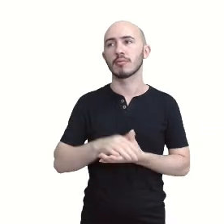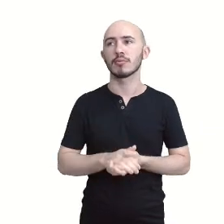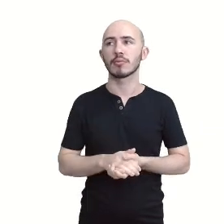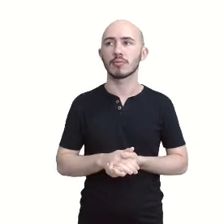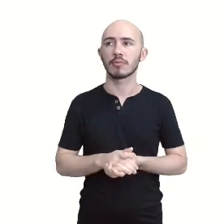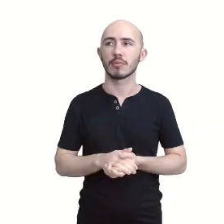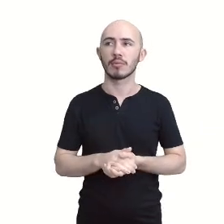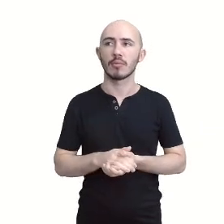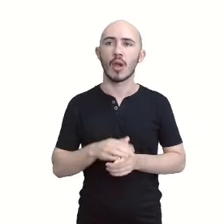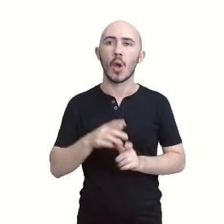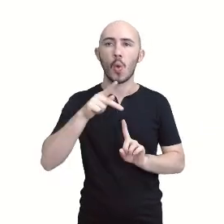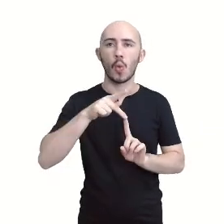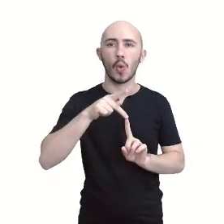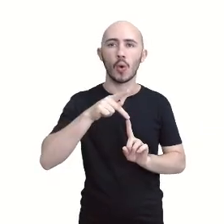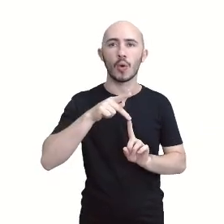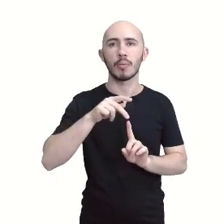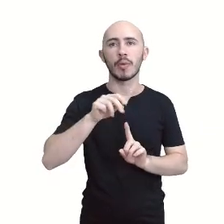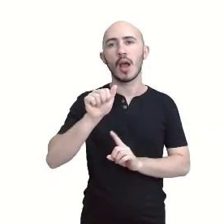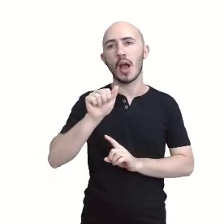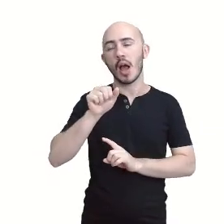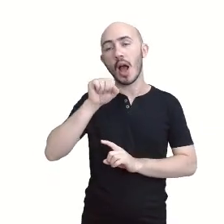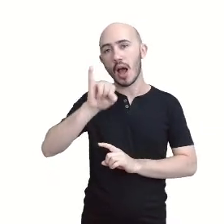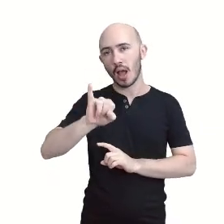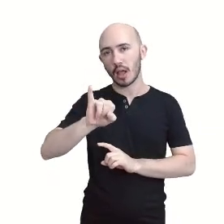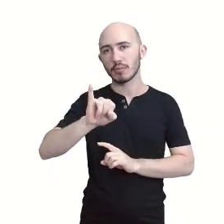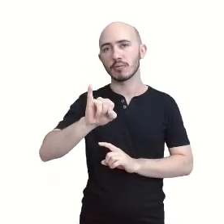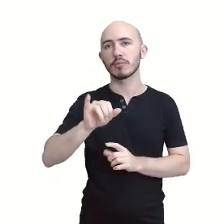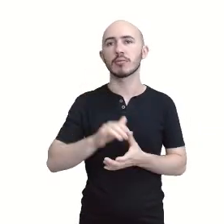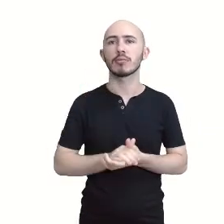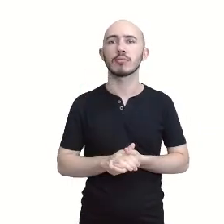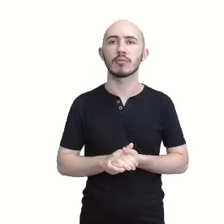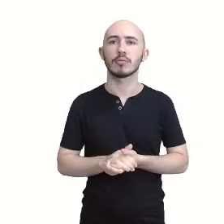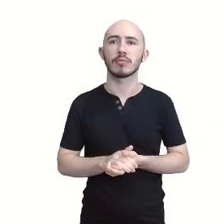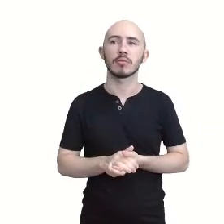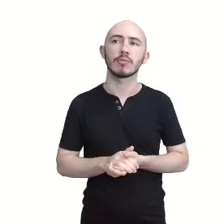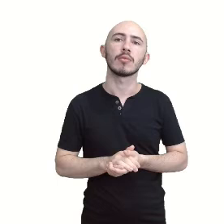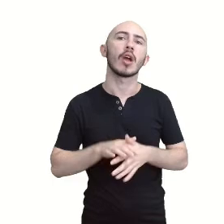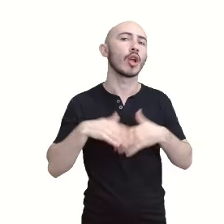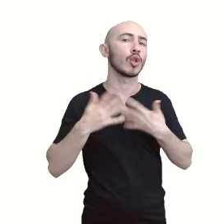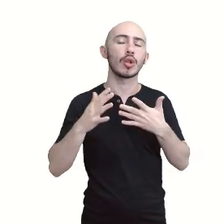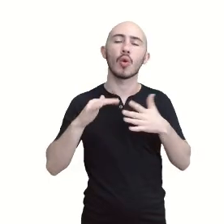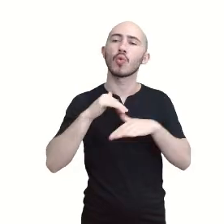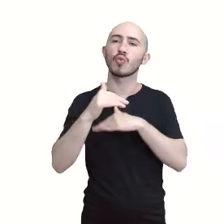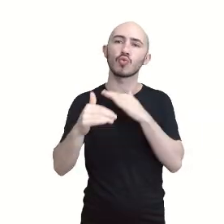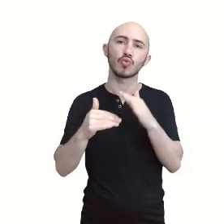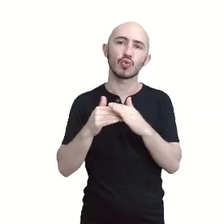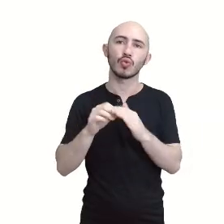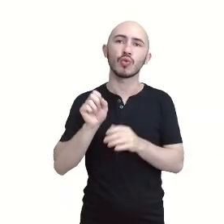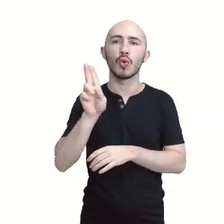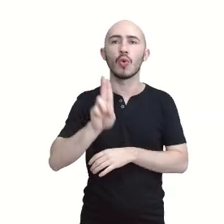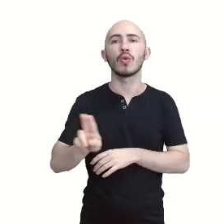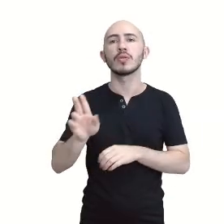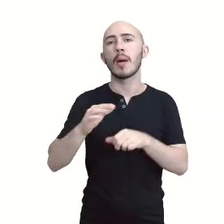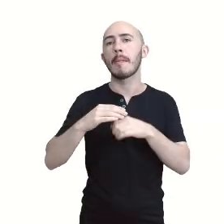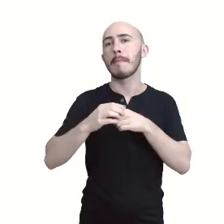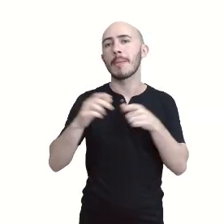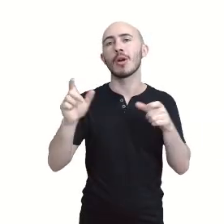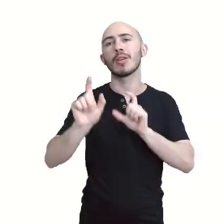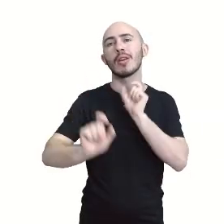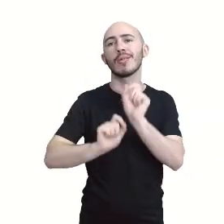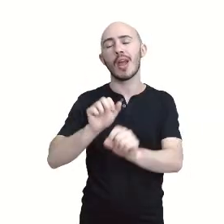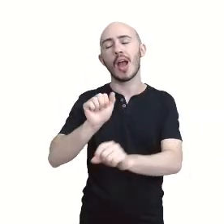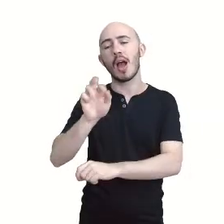do meio, he, she, it, que são as terceiras pessoas de singular, e em todo o resto eu uso are. Então, como professor André disse aqui agora, vocês nunca vão